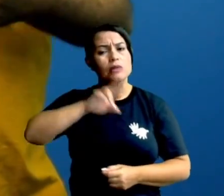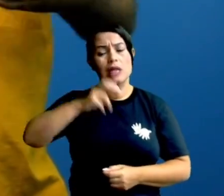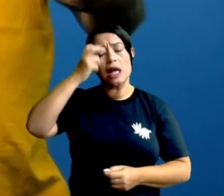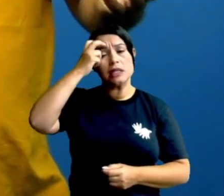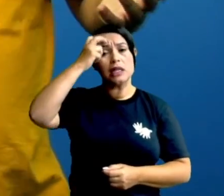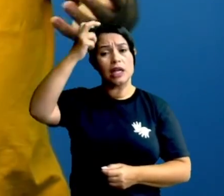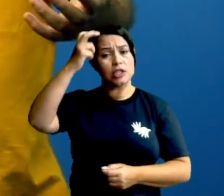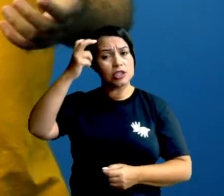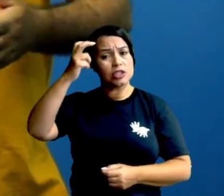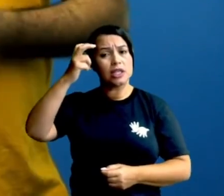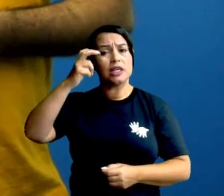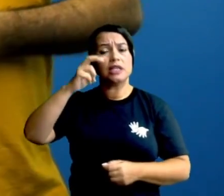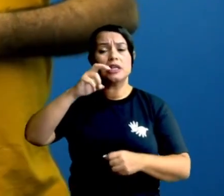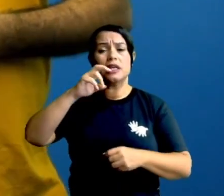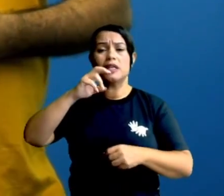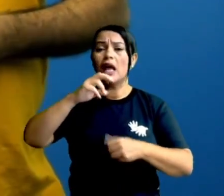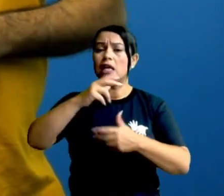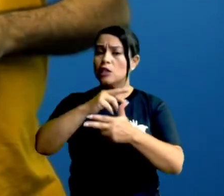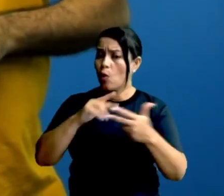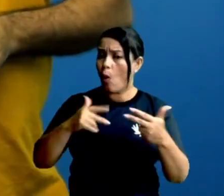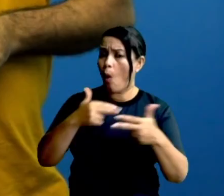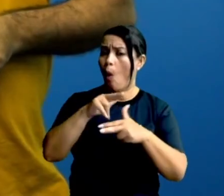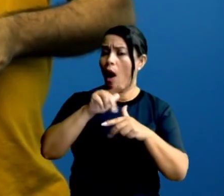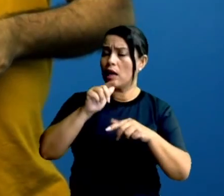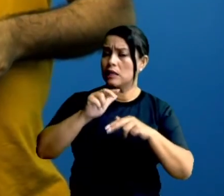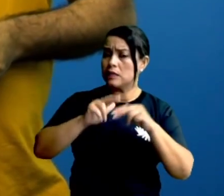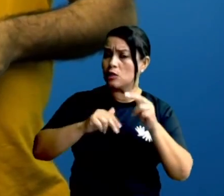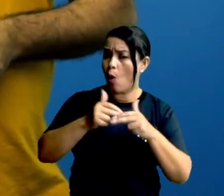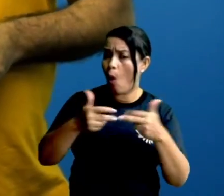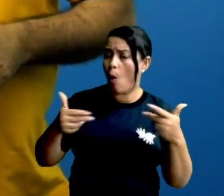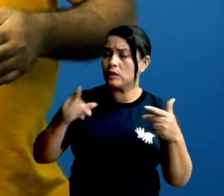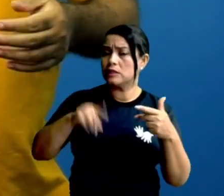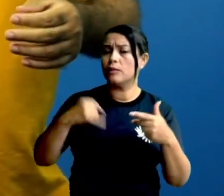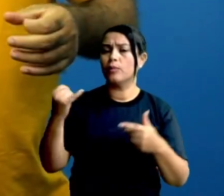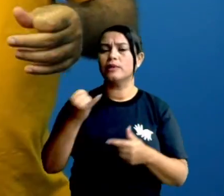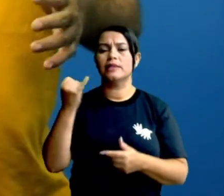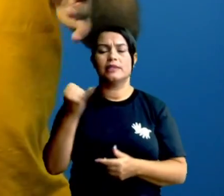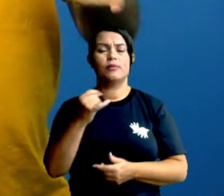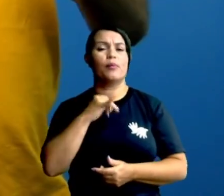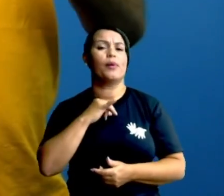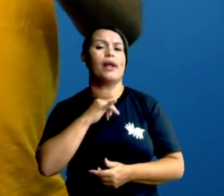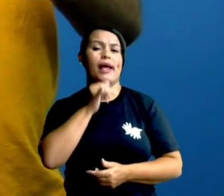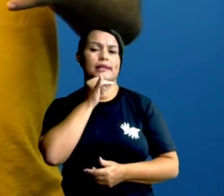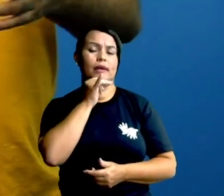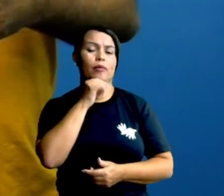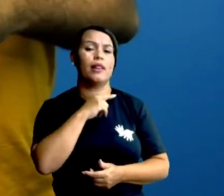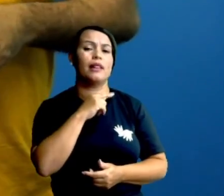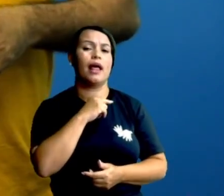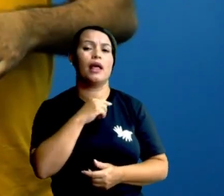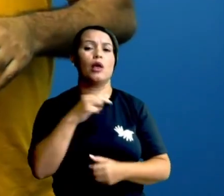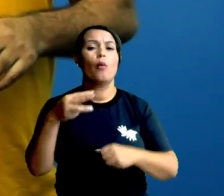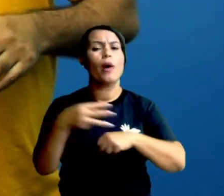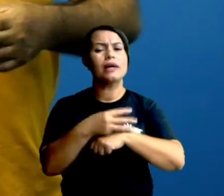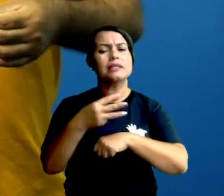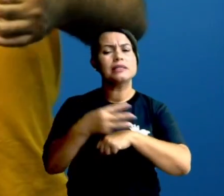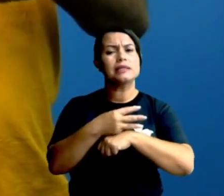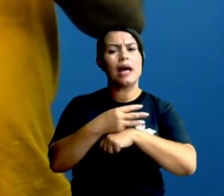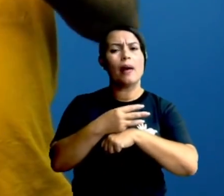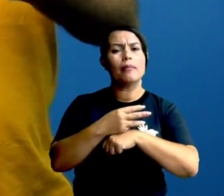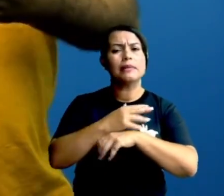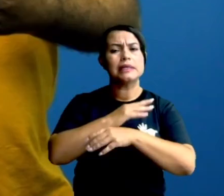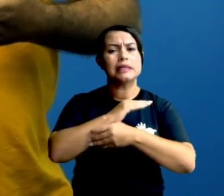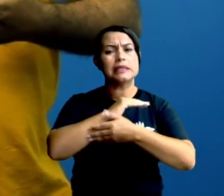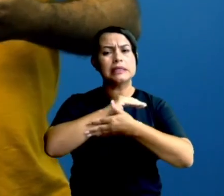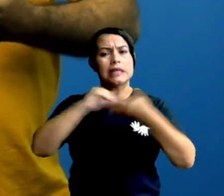ferramenta, que é importantíssima, não tenha dúvida, né? Haja vista quando, por exemplo, o WhatsApp sai do ar, o